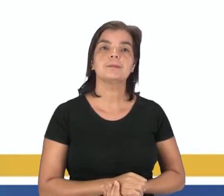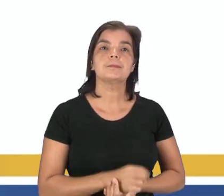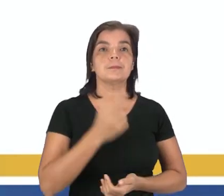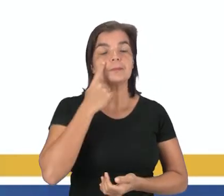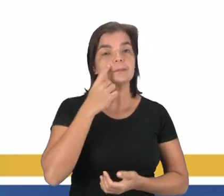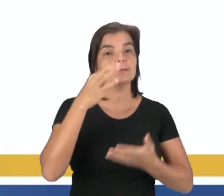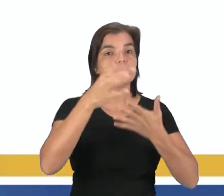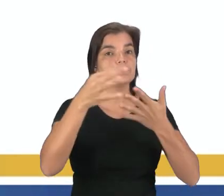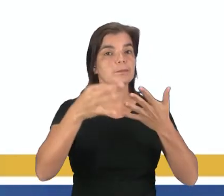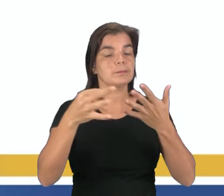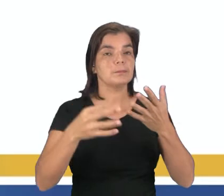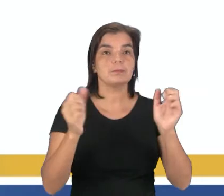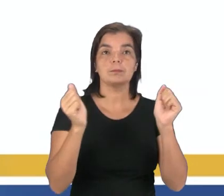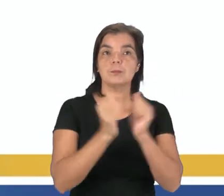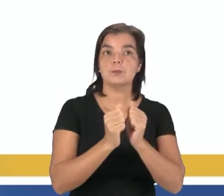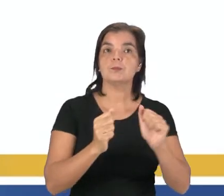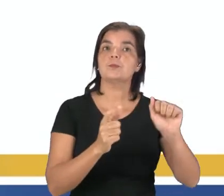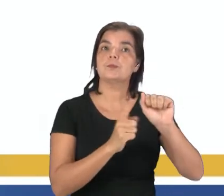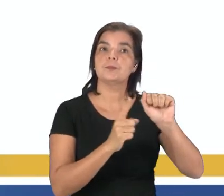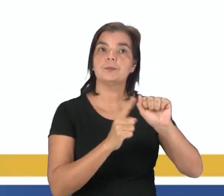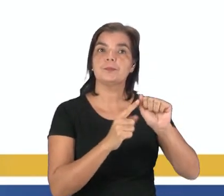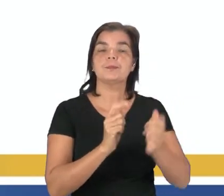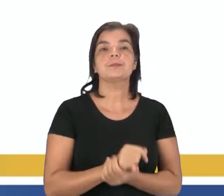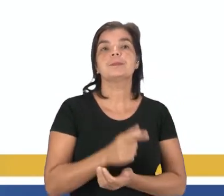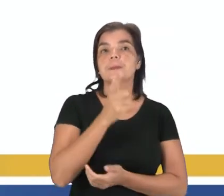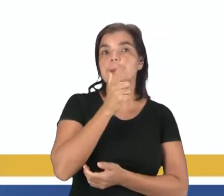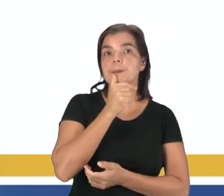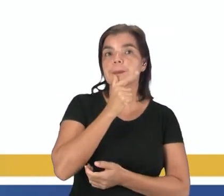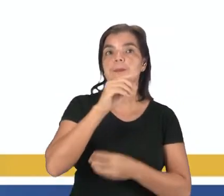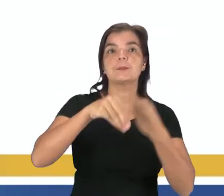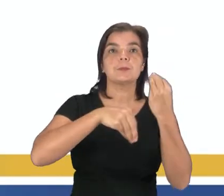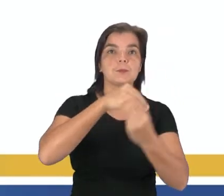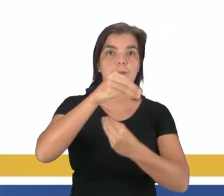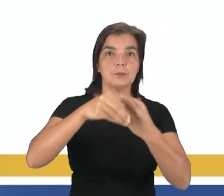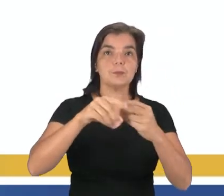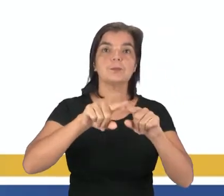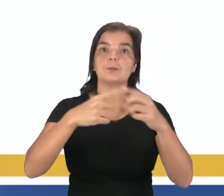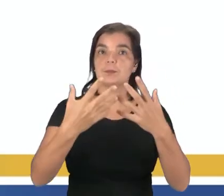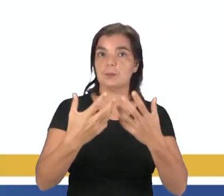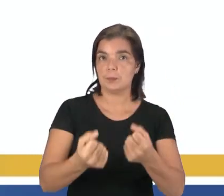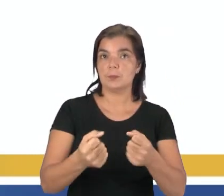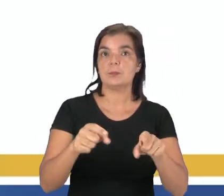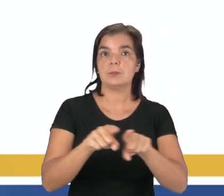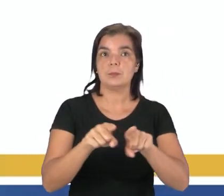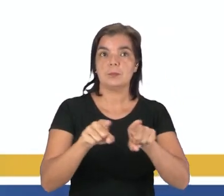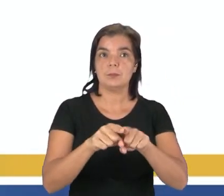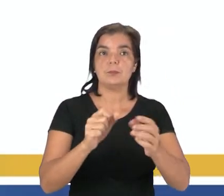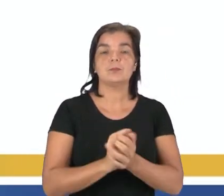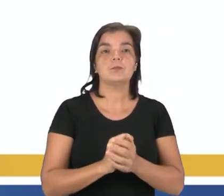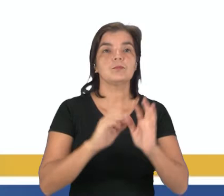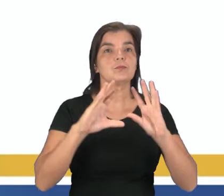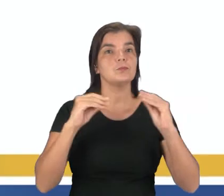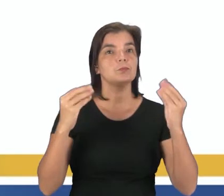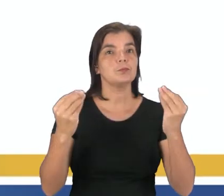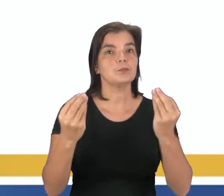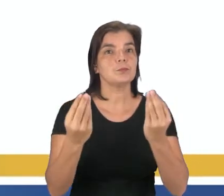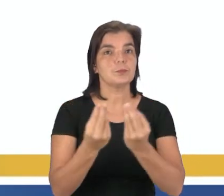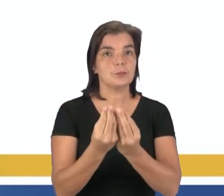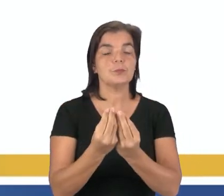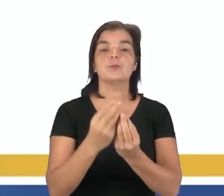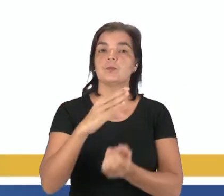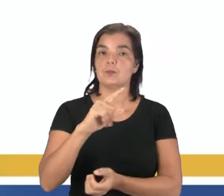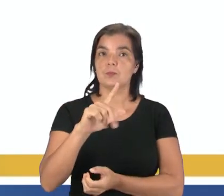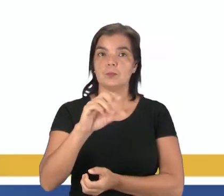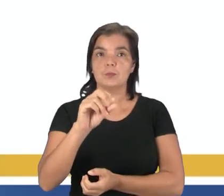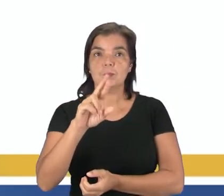cada alternativa respondendo juntos. Na letra A, a água potável ela é uma mistura, pois recebeu a adição de uma série de